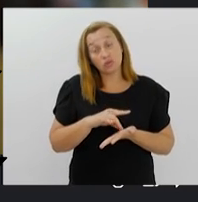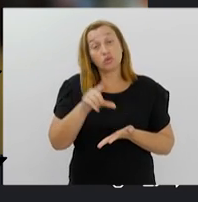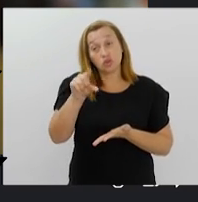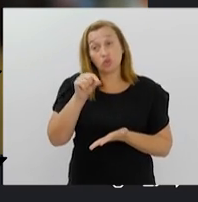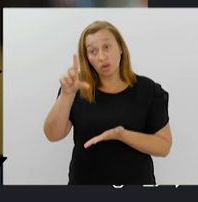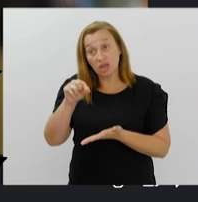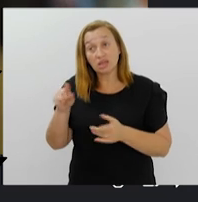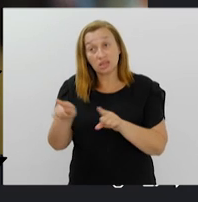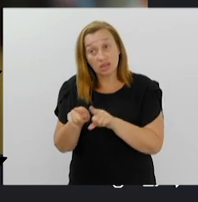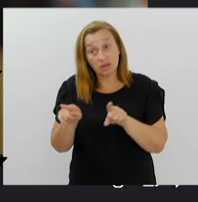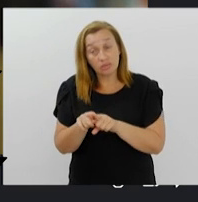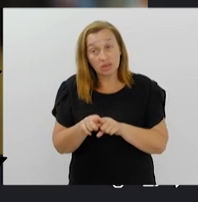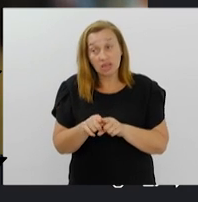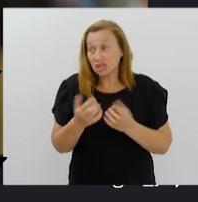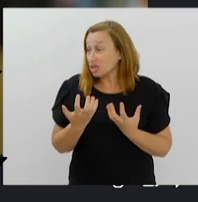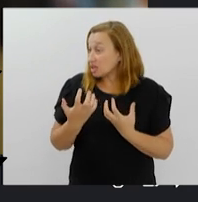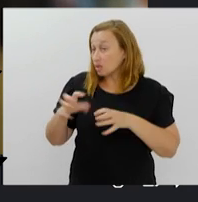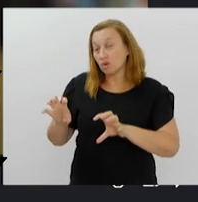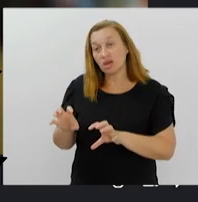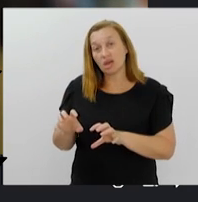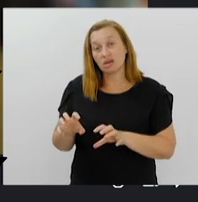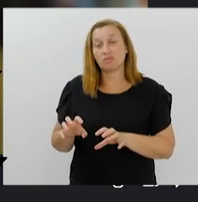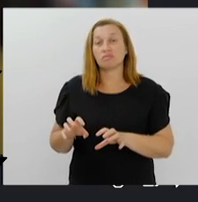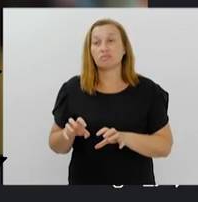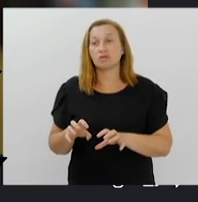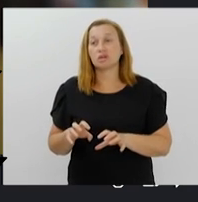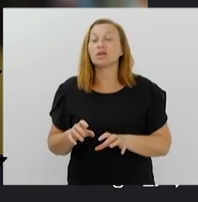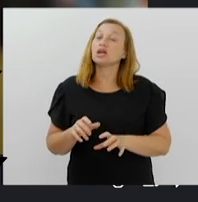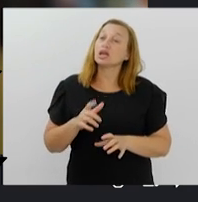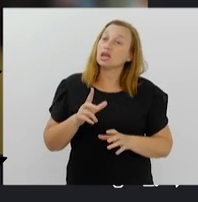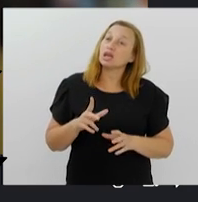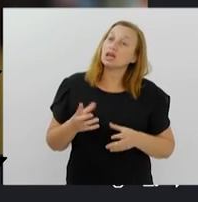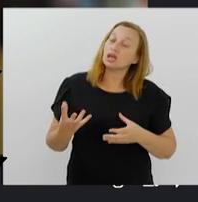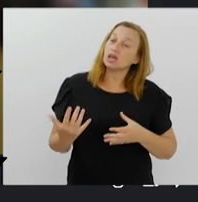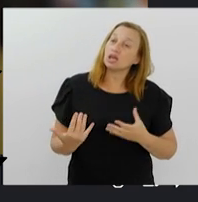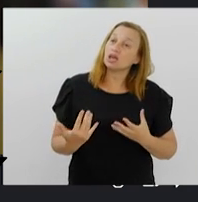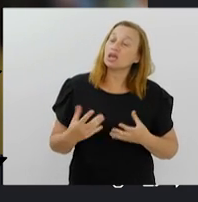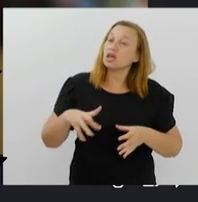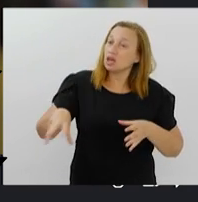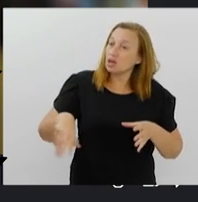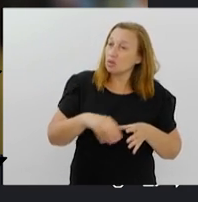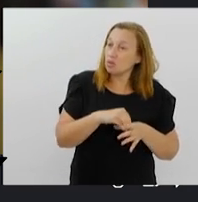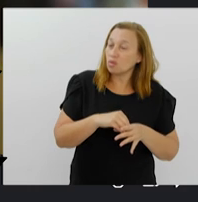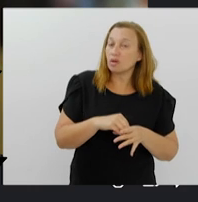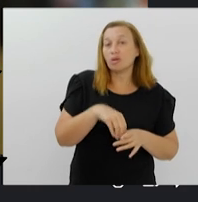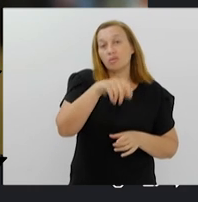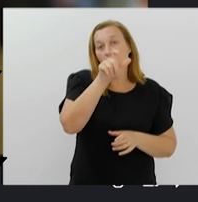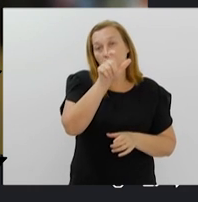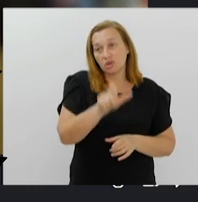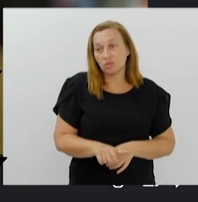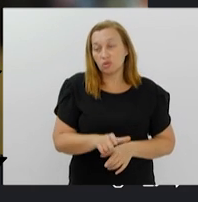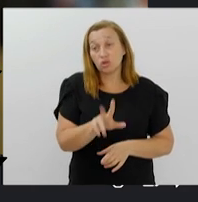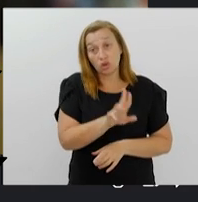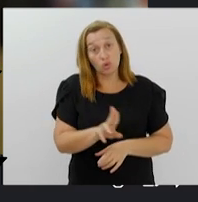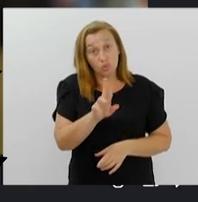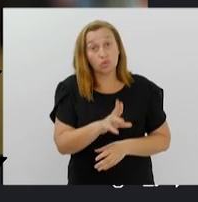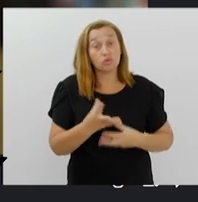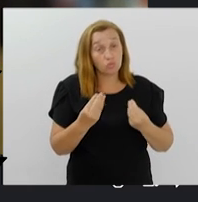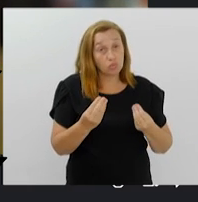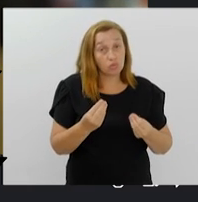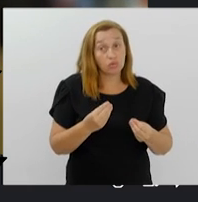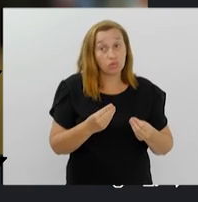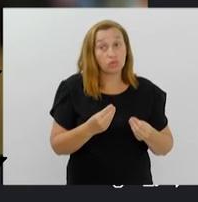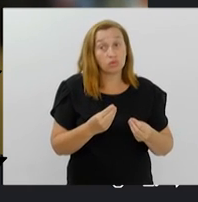também aqueles que são indesejáveis Isso inclui pessoas que usam muitos serviços assistenciais e as outras